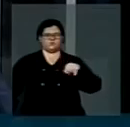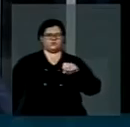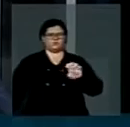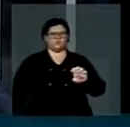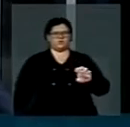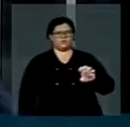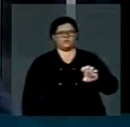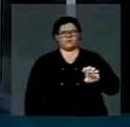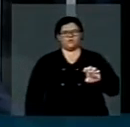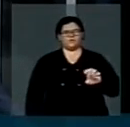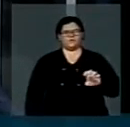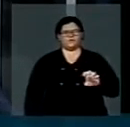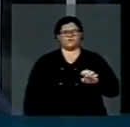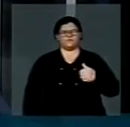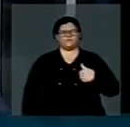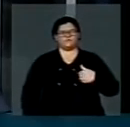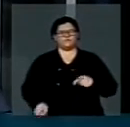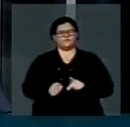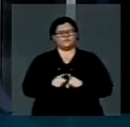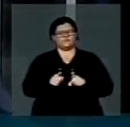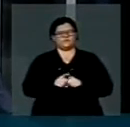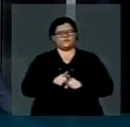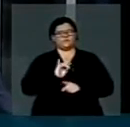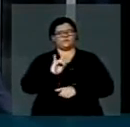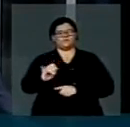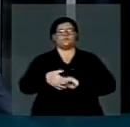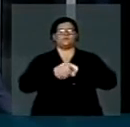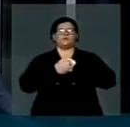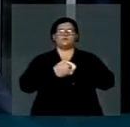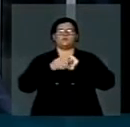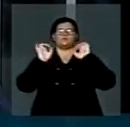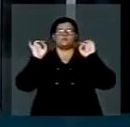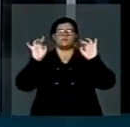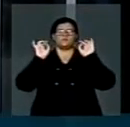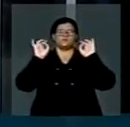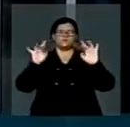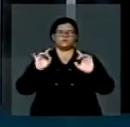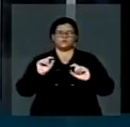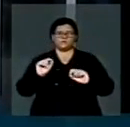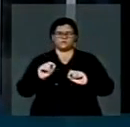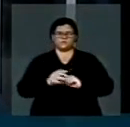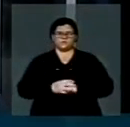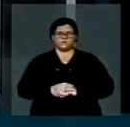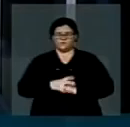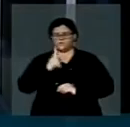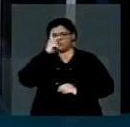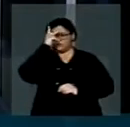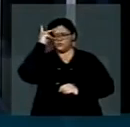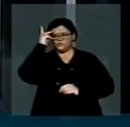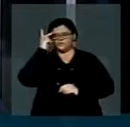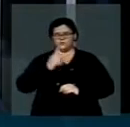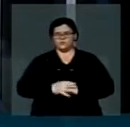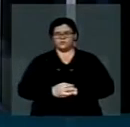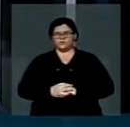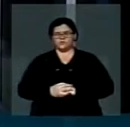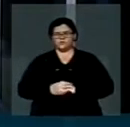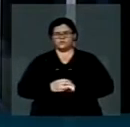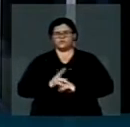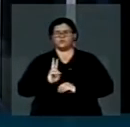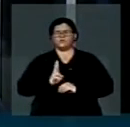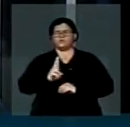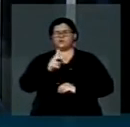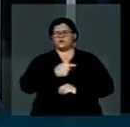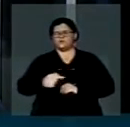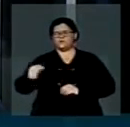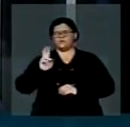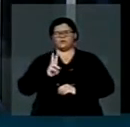CONAGE. Eu gostaria aqui também de fazer uma saudação especial, àqueles que semanalmente estão